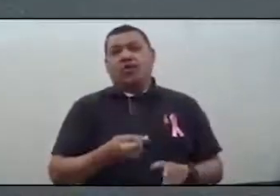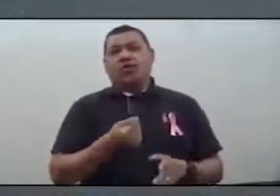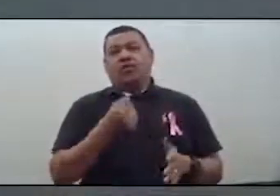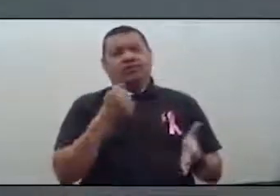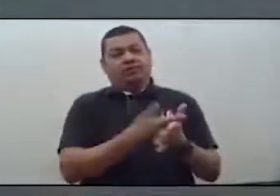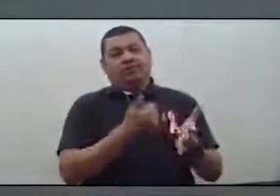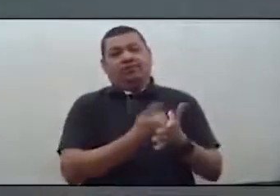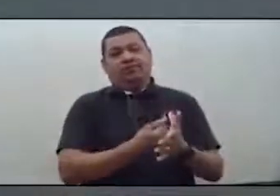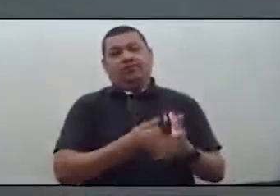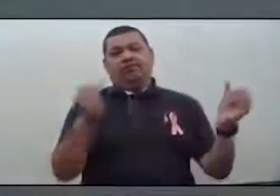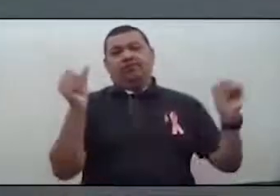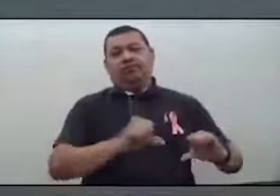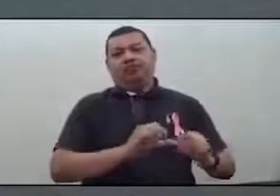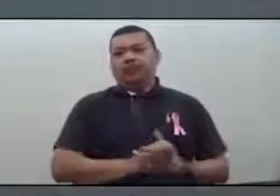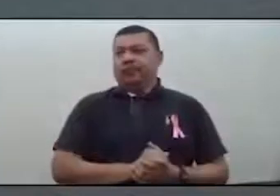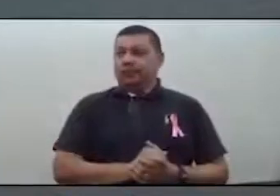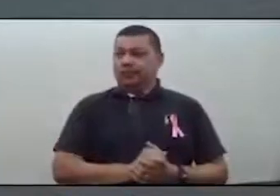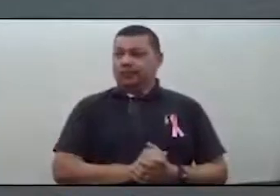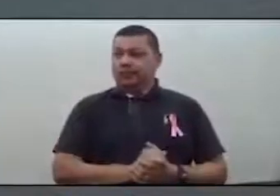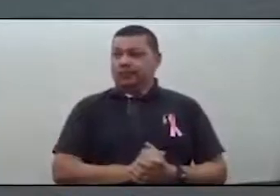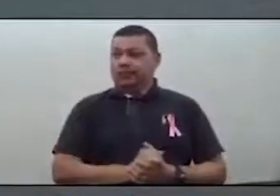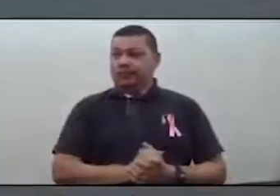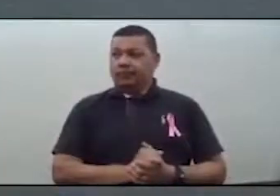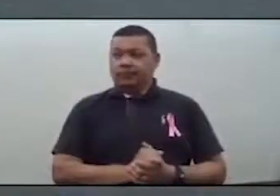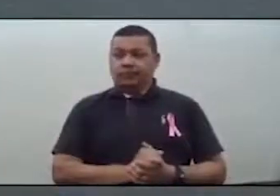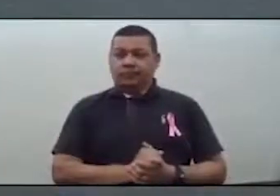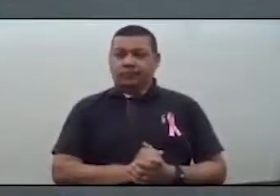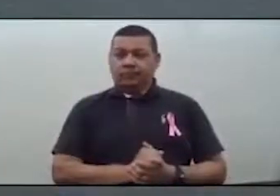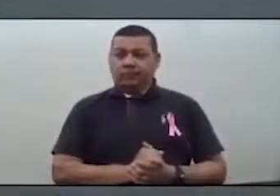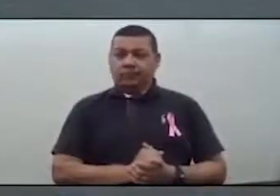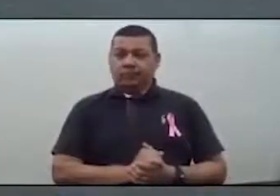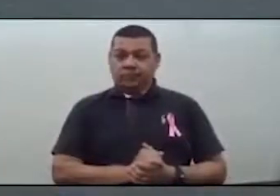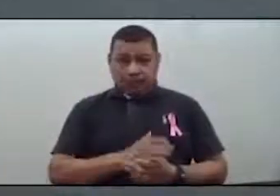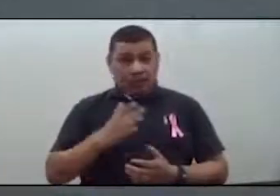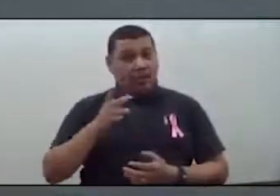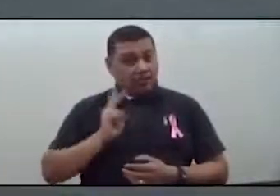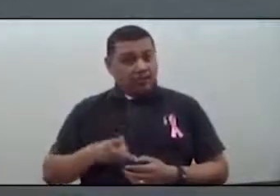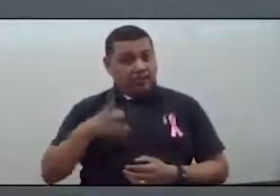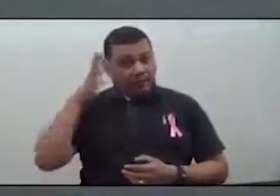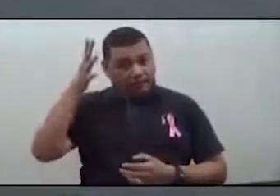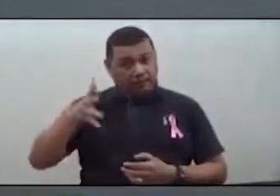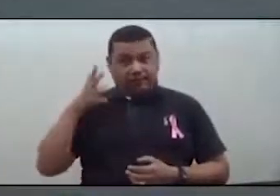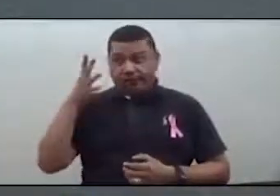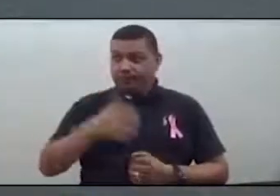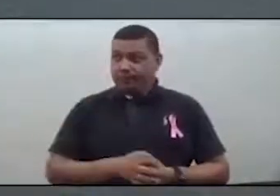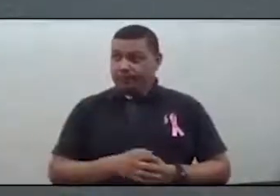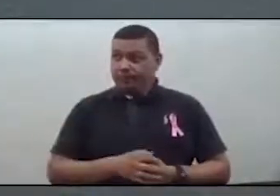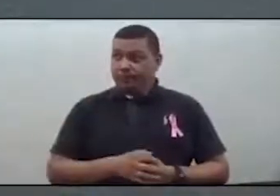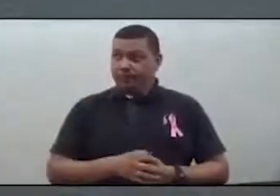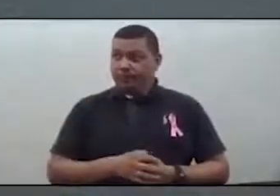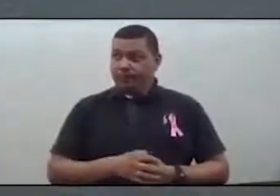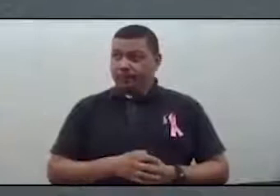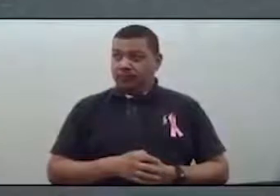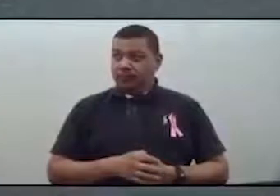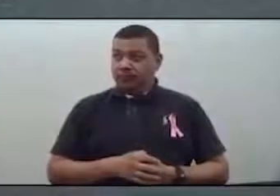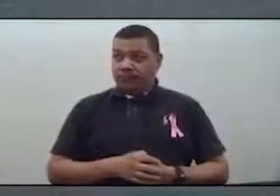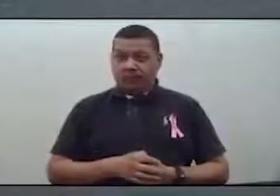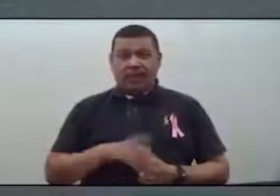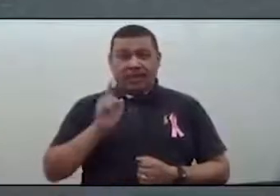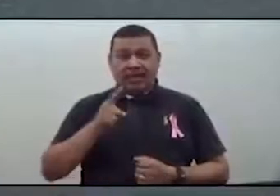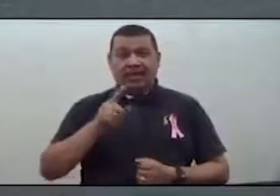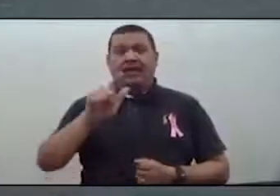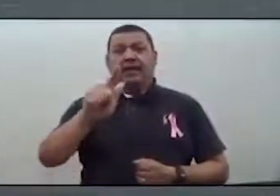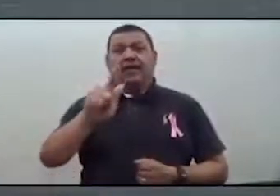toa. Nisso, eu procuro ser sempre justo nos meus discursos. Aquela obra foi começada a fazer no governo da prefeita